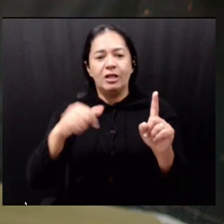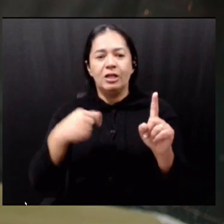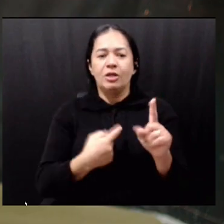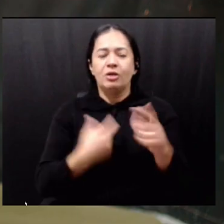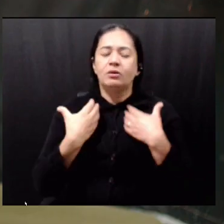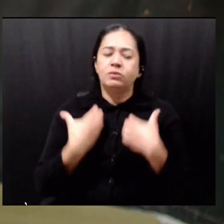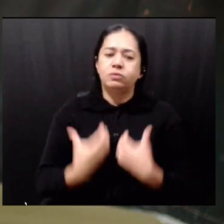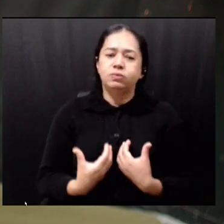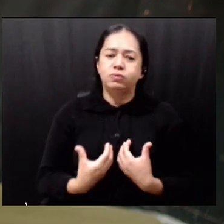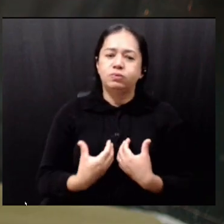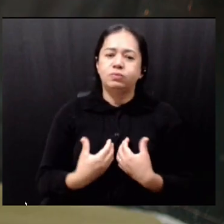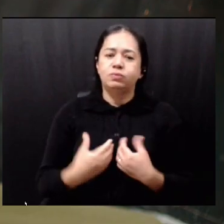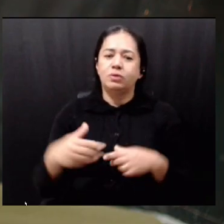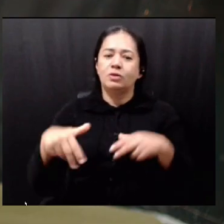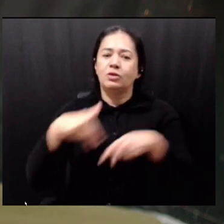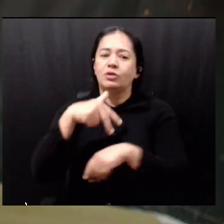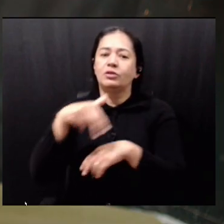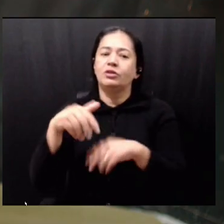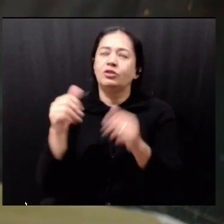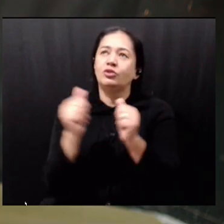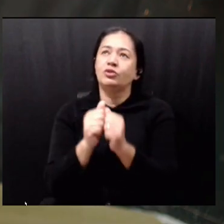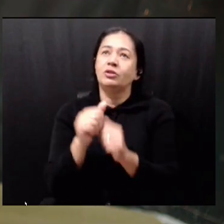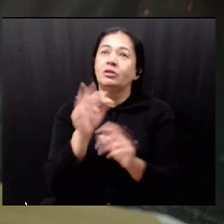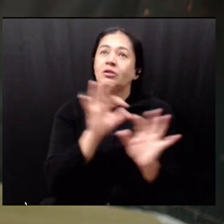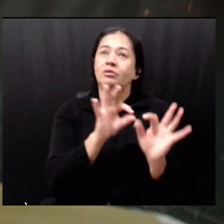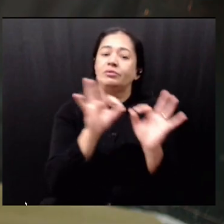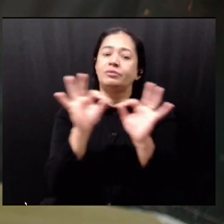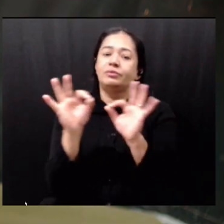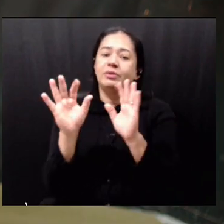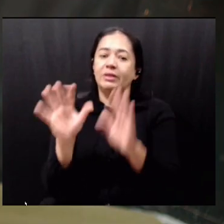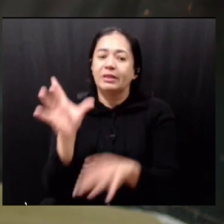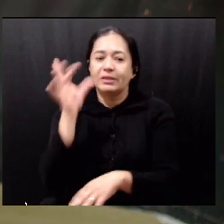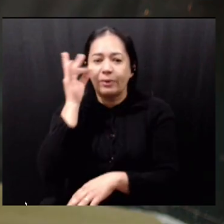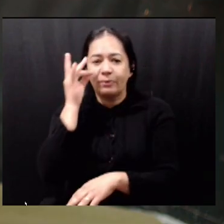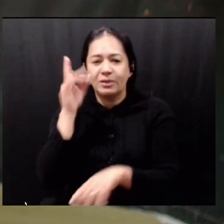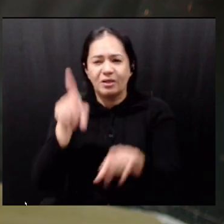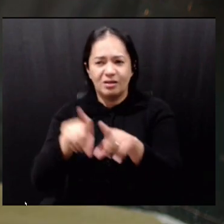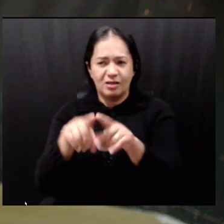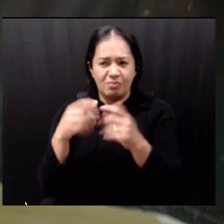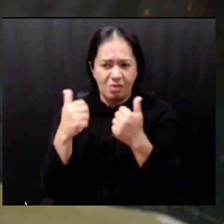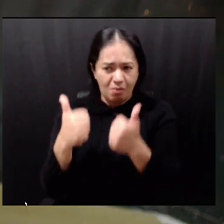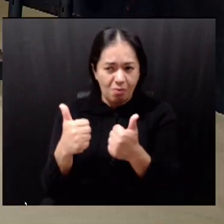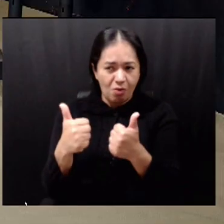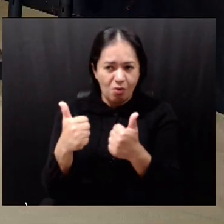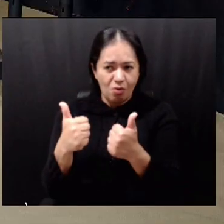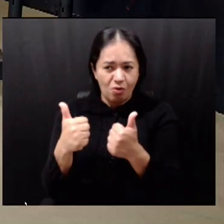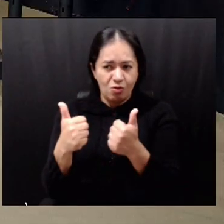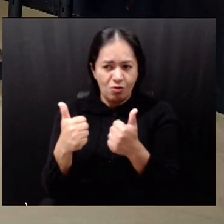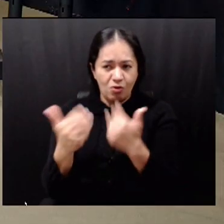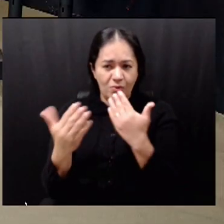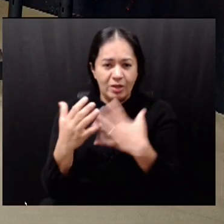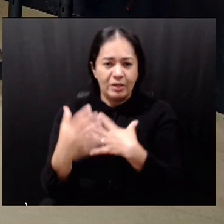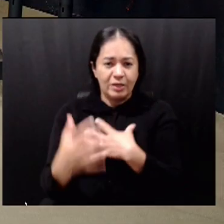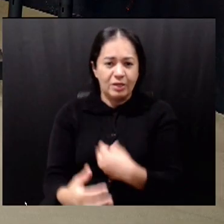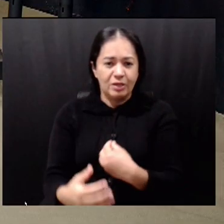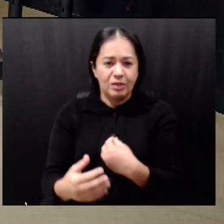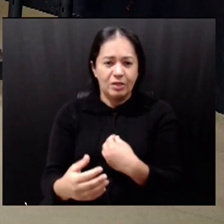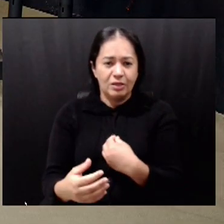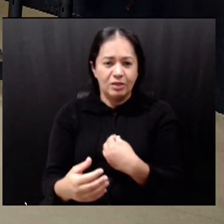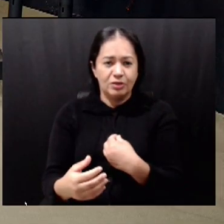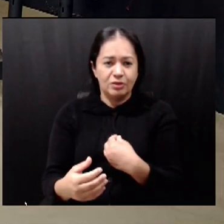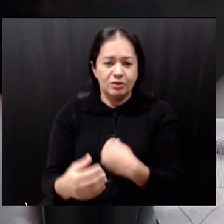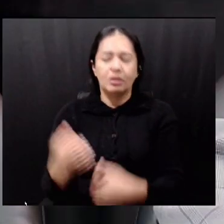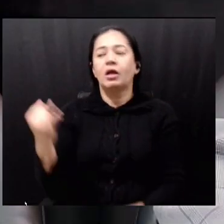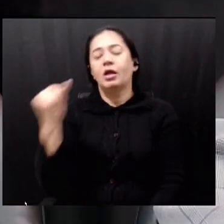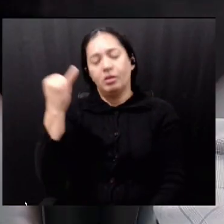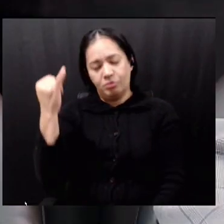fico junto só olhando. Essa presença mais passiva também conta como afeto, Beatriz? É importante, Uhum.